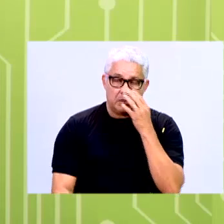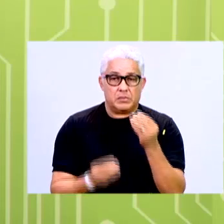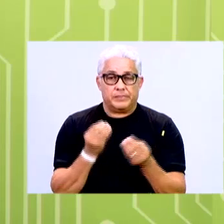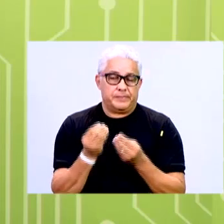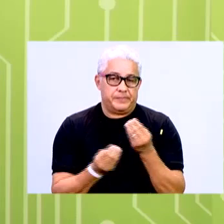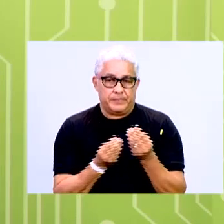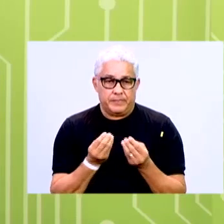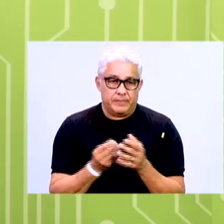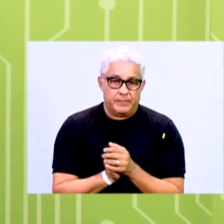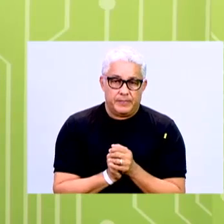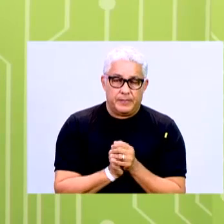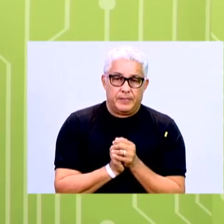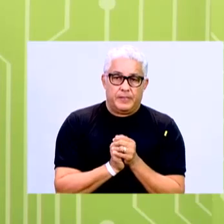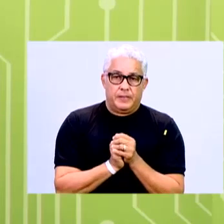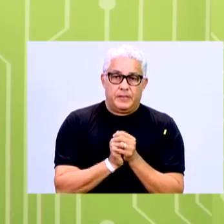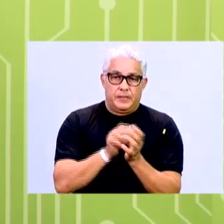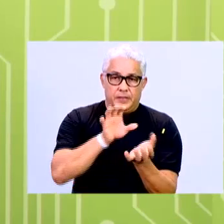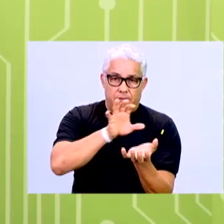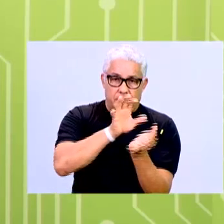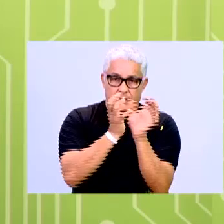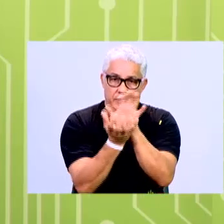será a interface,